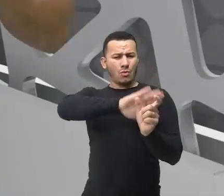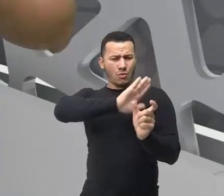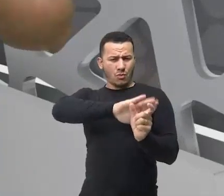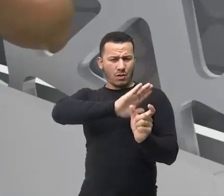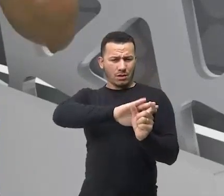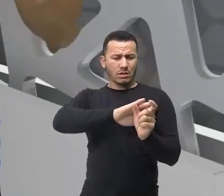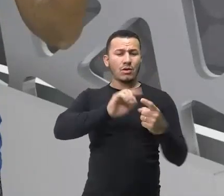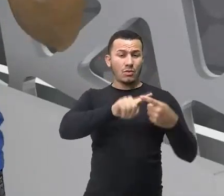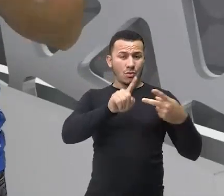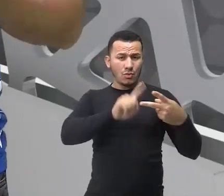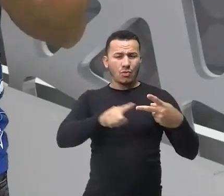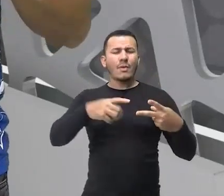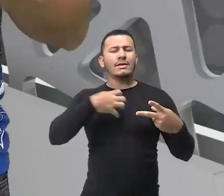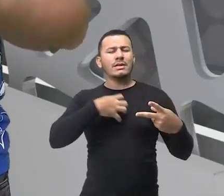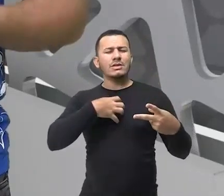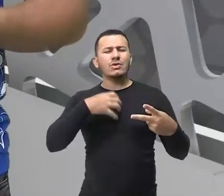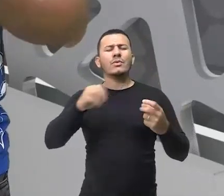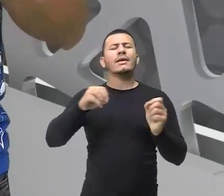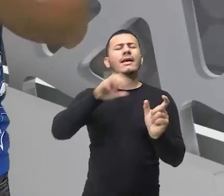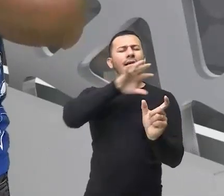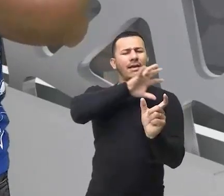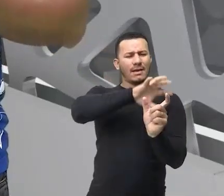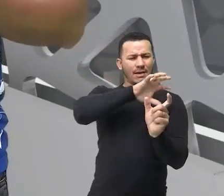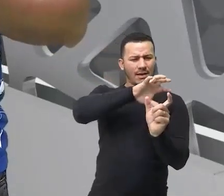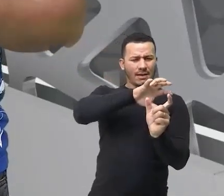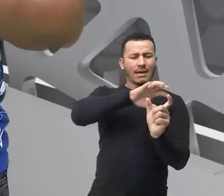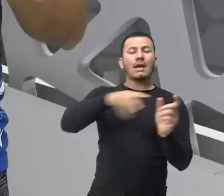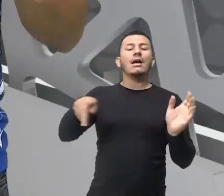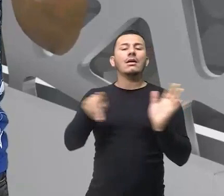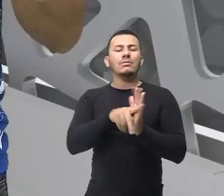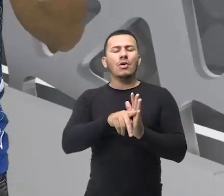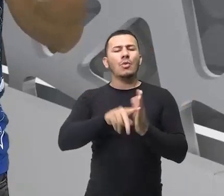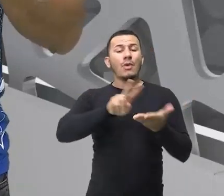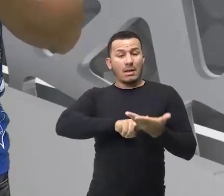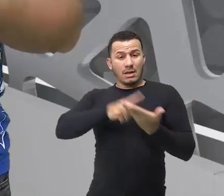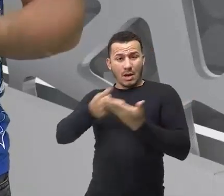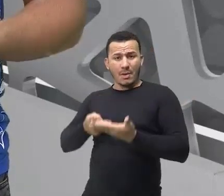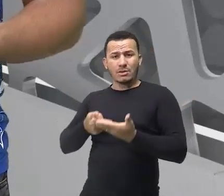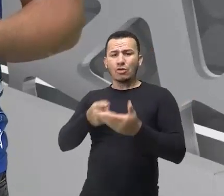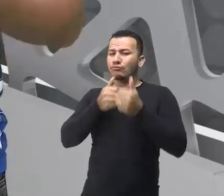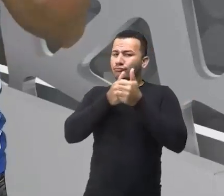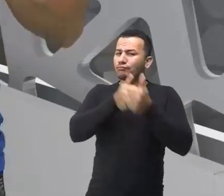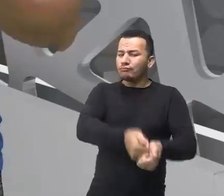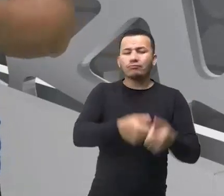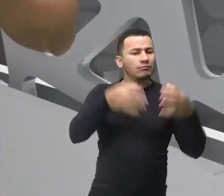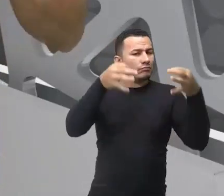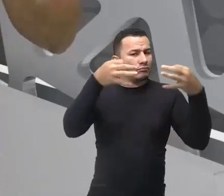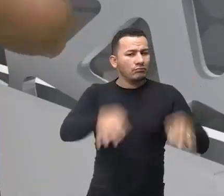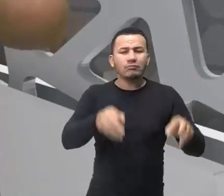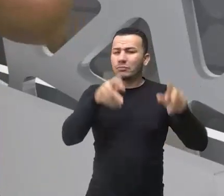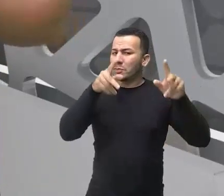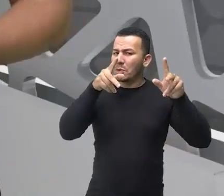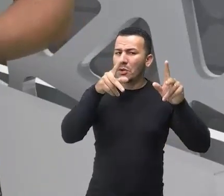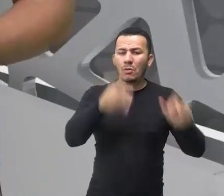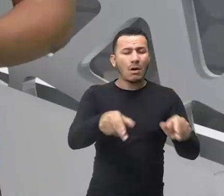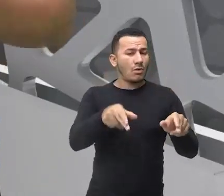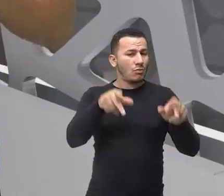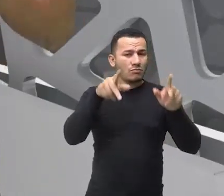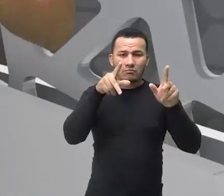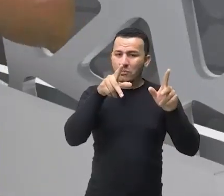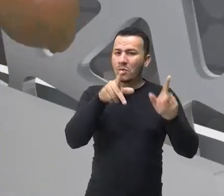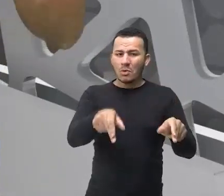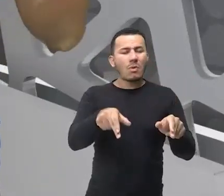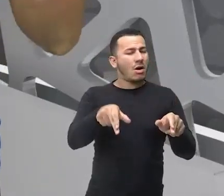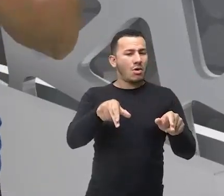esses sentidos. O que é a denotação? É exatamente aquela interpretação literal, ao pé da letra,